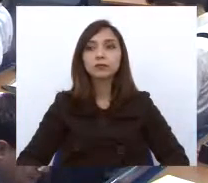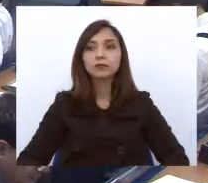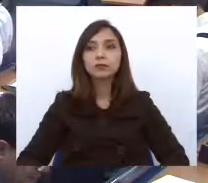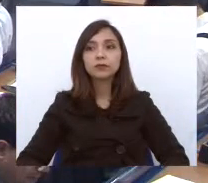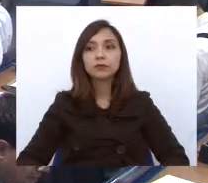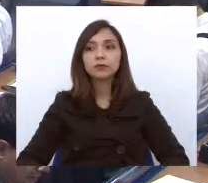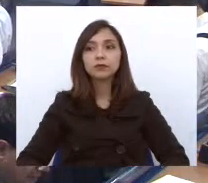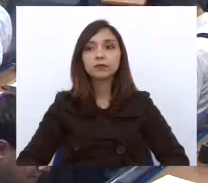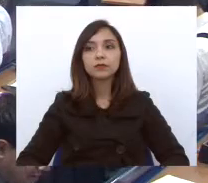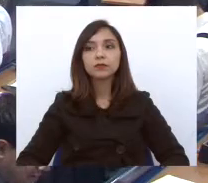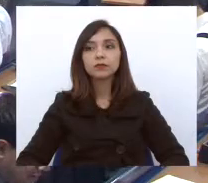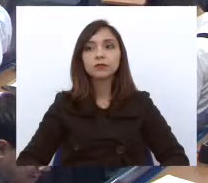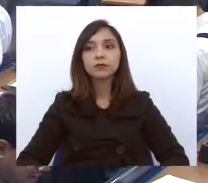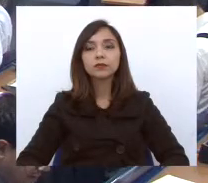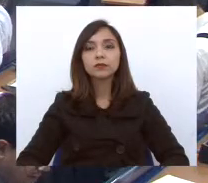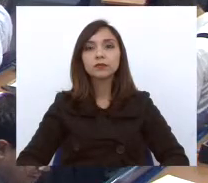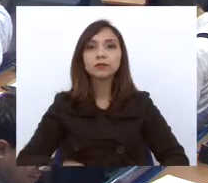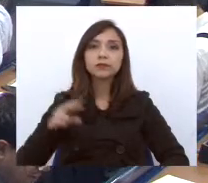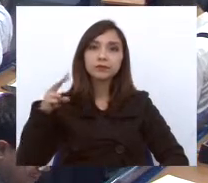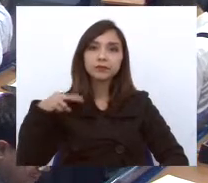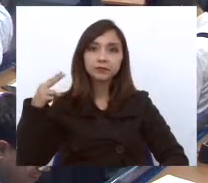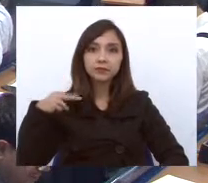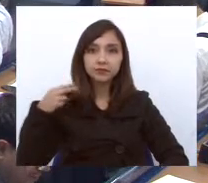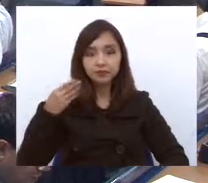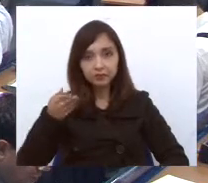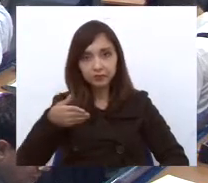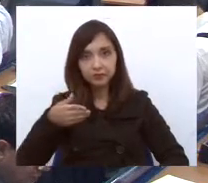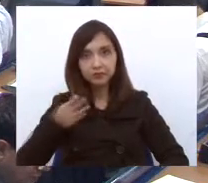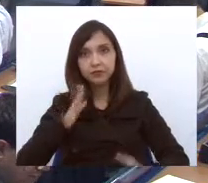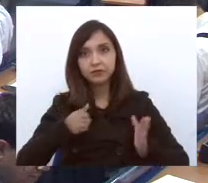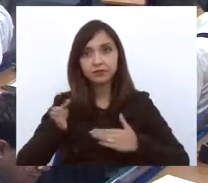A ordem, vereador Paulo Sérgio. A questão de ordem, senhor presidente.